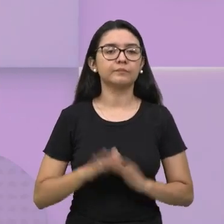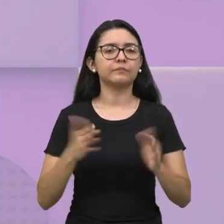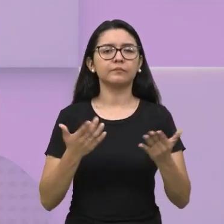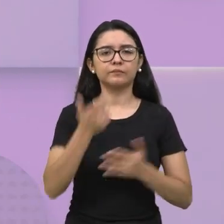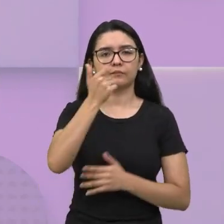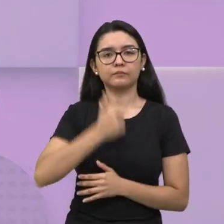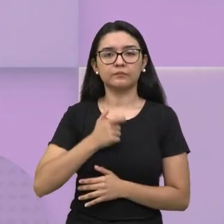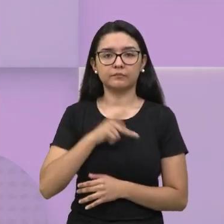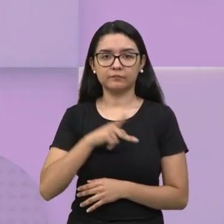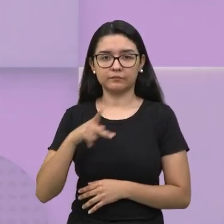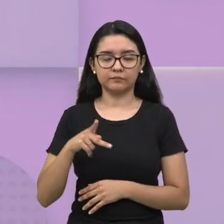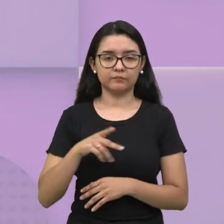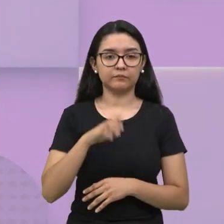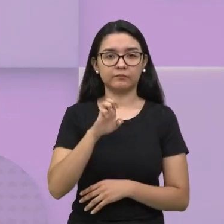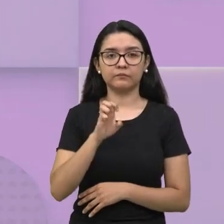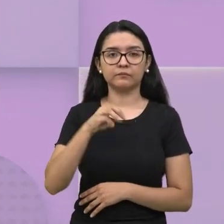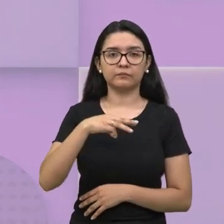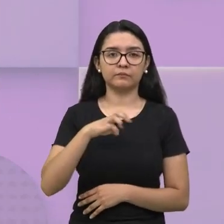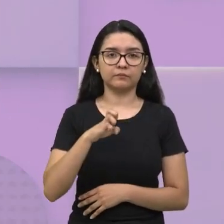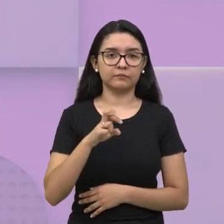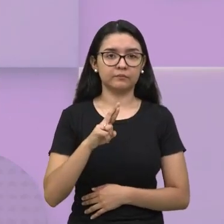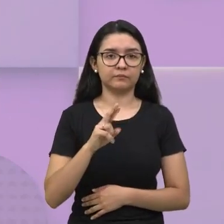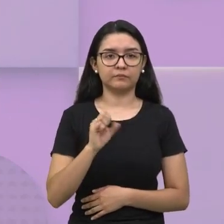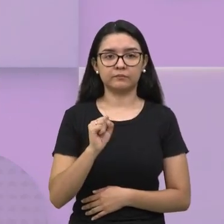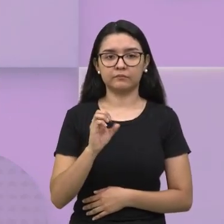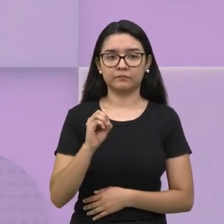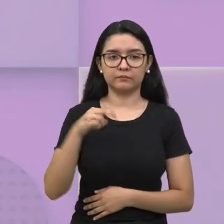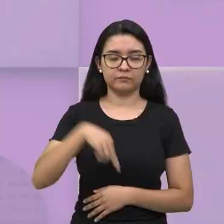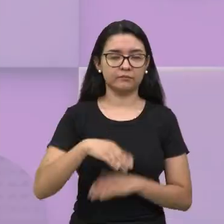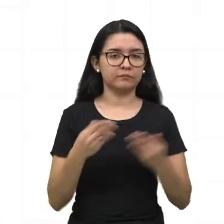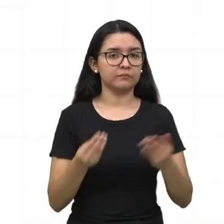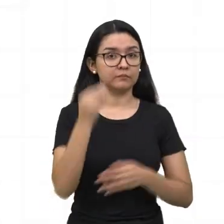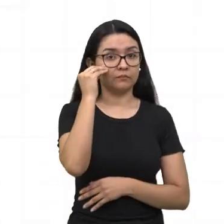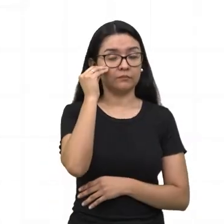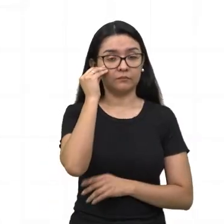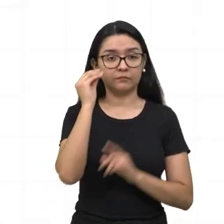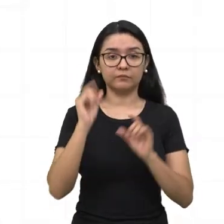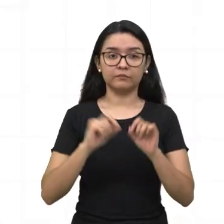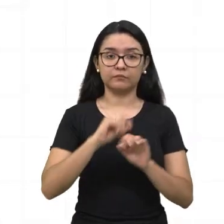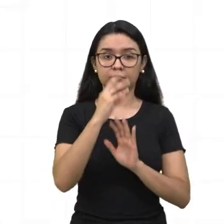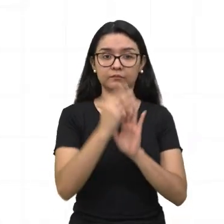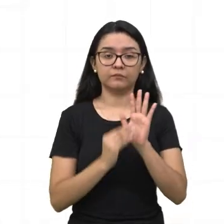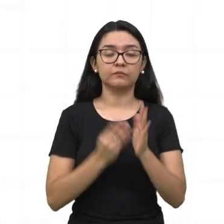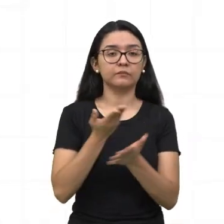vos fala é o professor Emerson Marão e vamos ver o que nos aguarda para a aula de hoje.